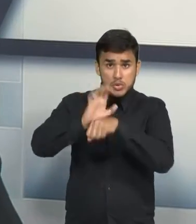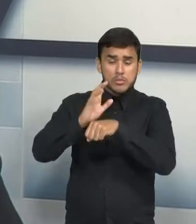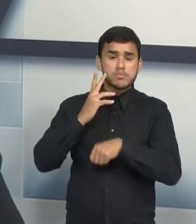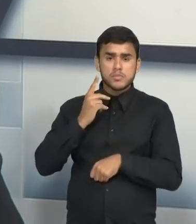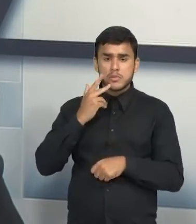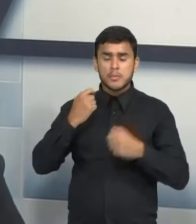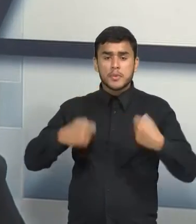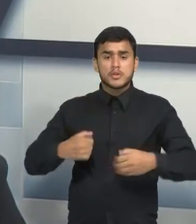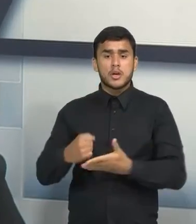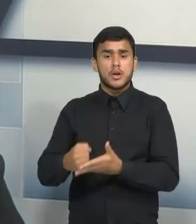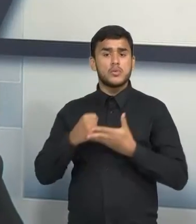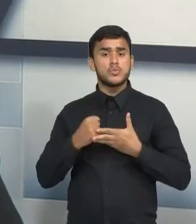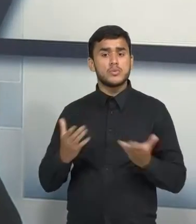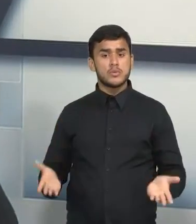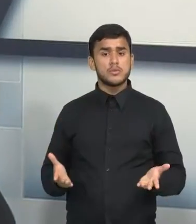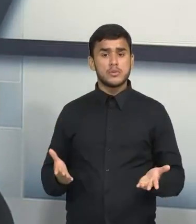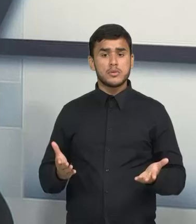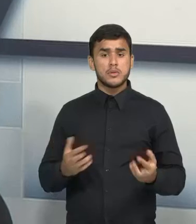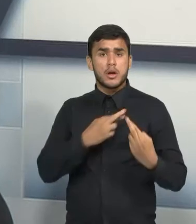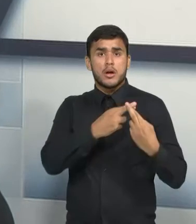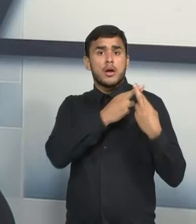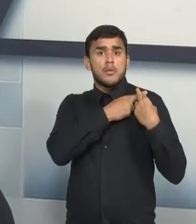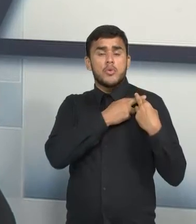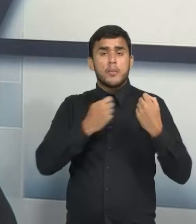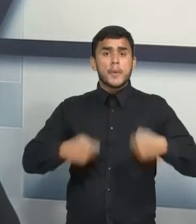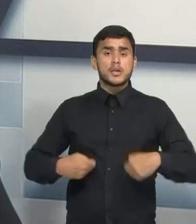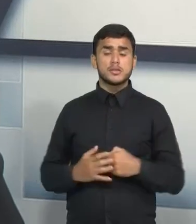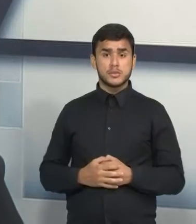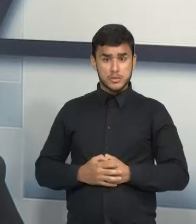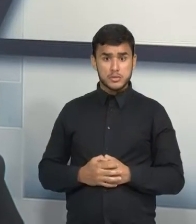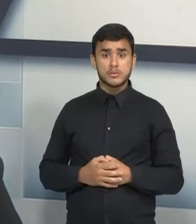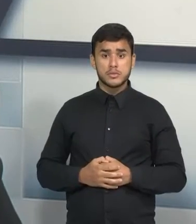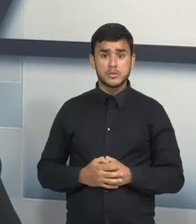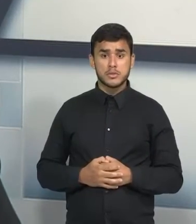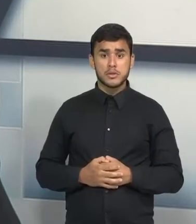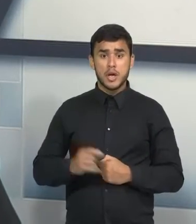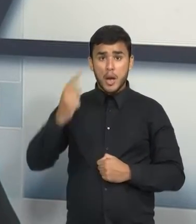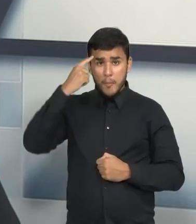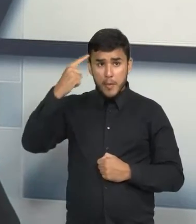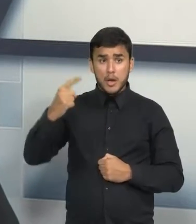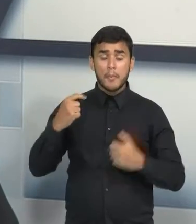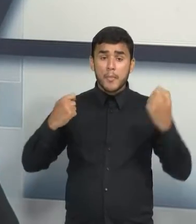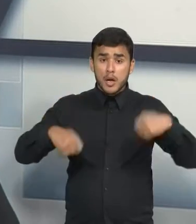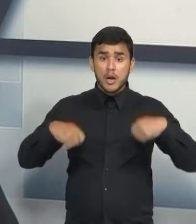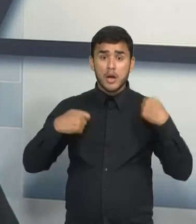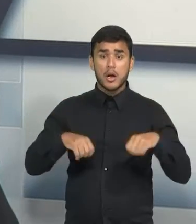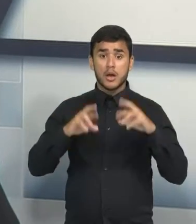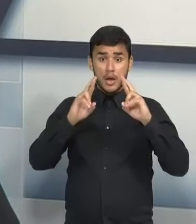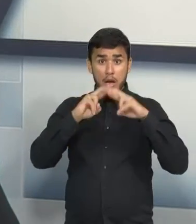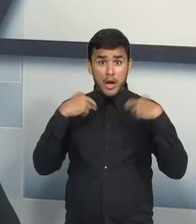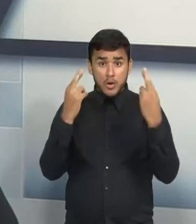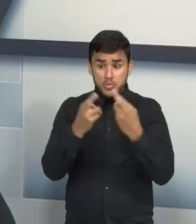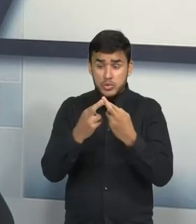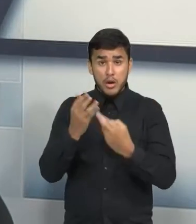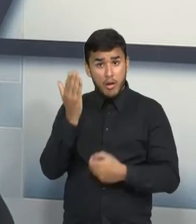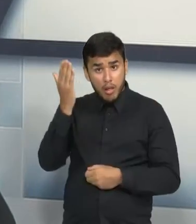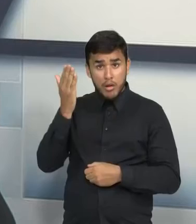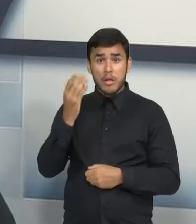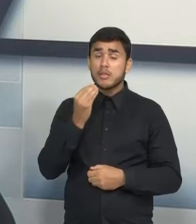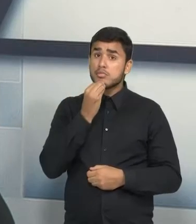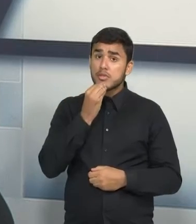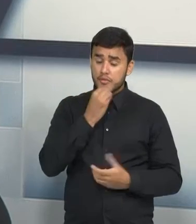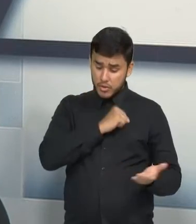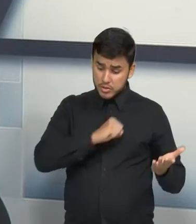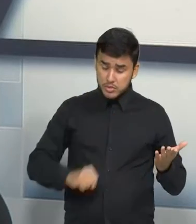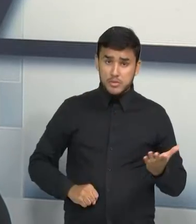e eu preciso. Essa atitude de quem tem essa responsabilidade. E nessa reunião deveria estar os 2 senadores, que eles representam o